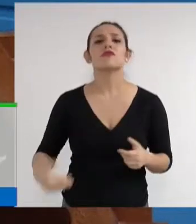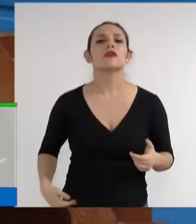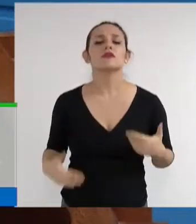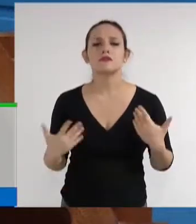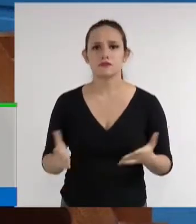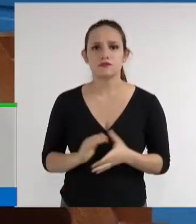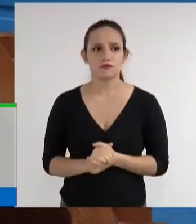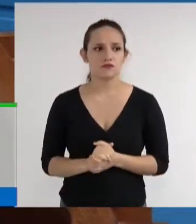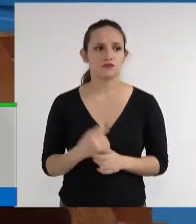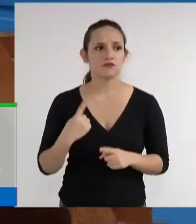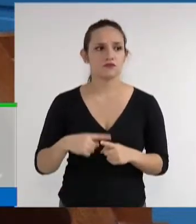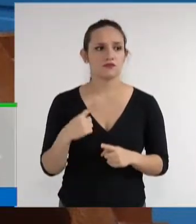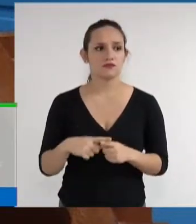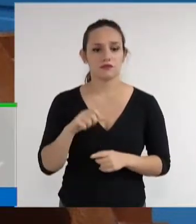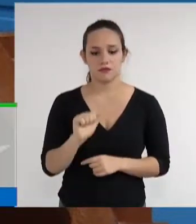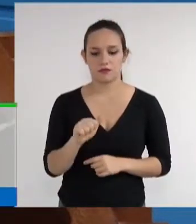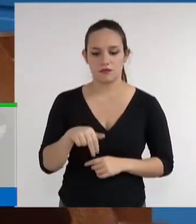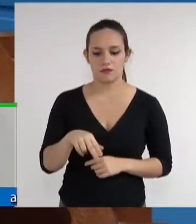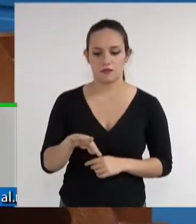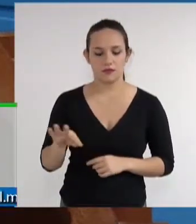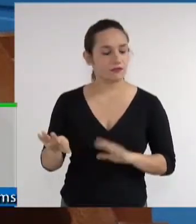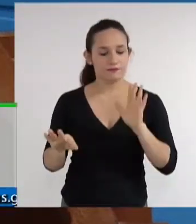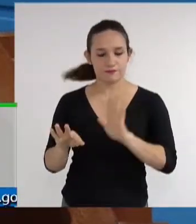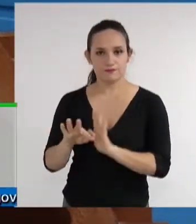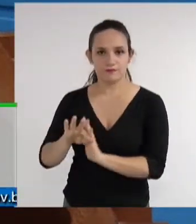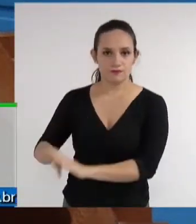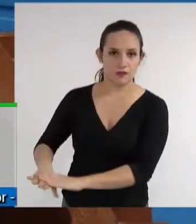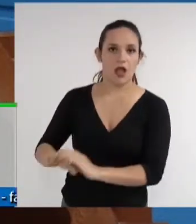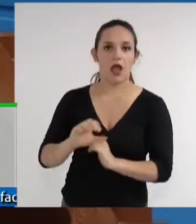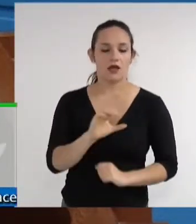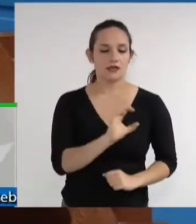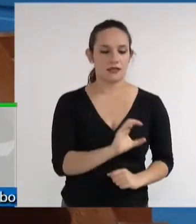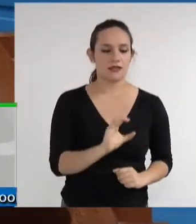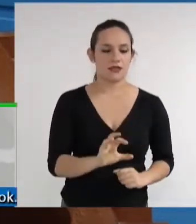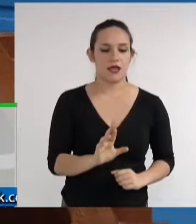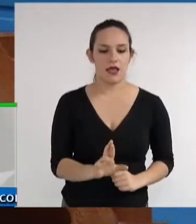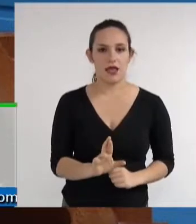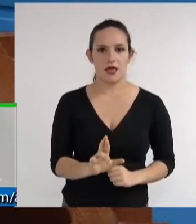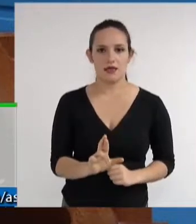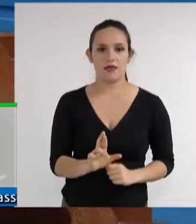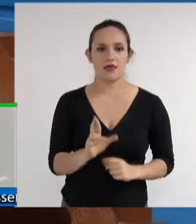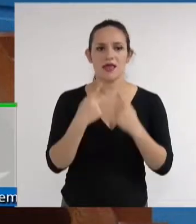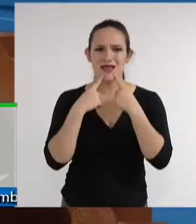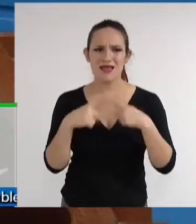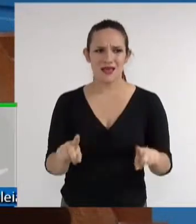A NTT, a CCR Via, reclama que tem muitas